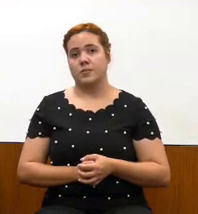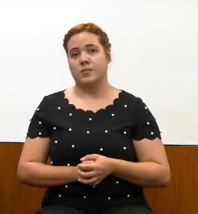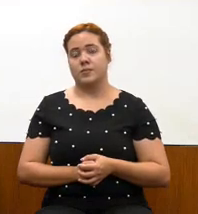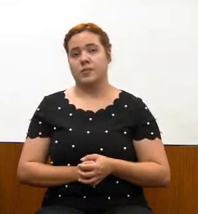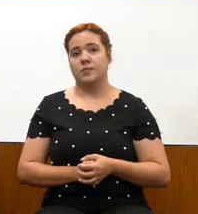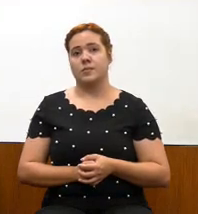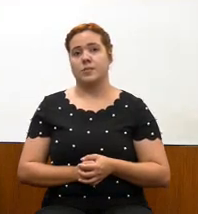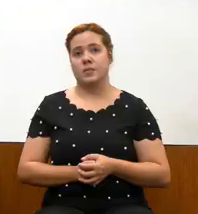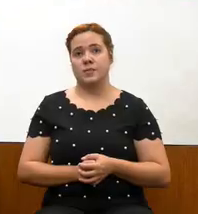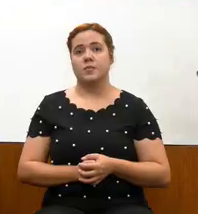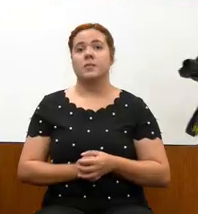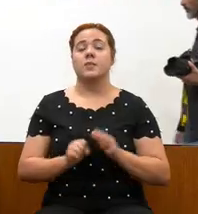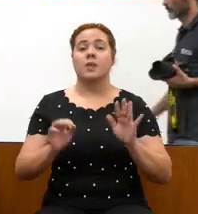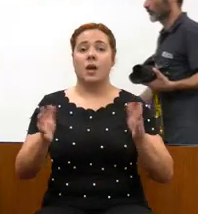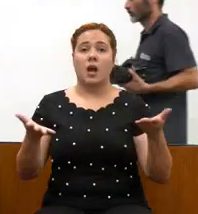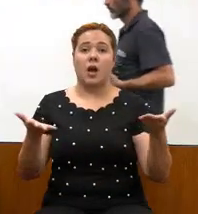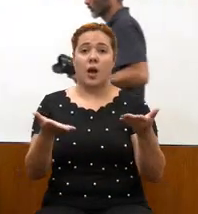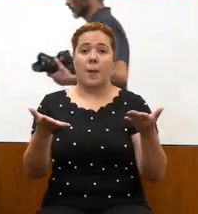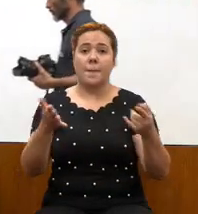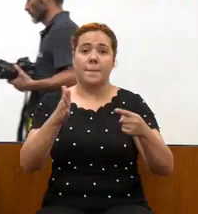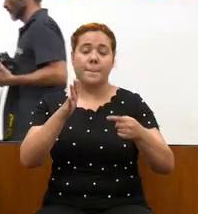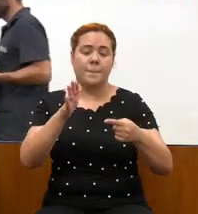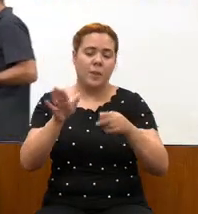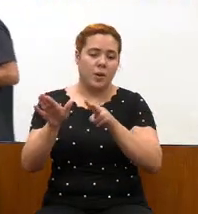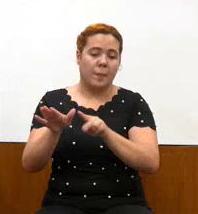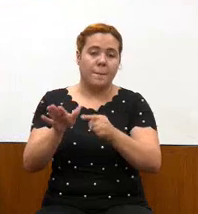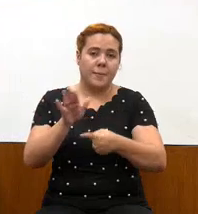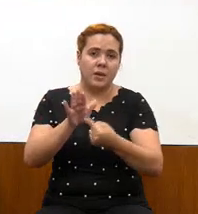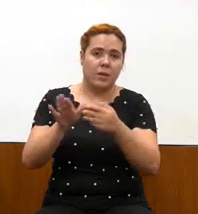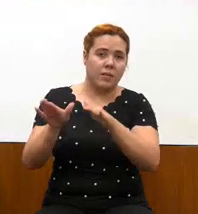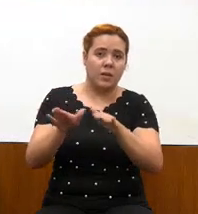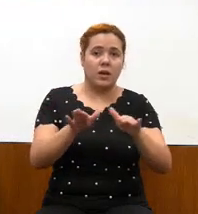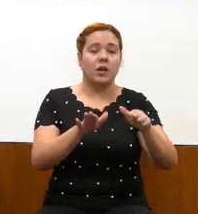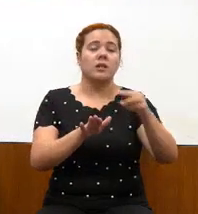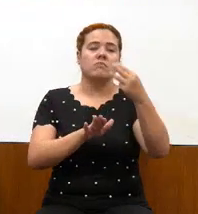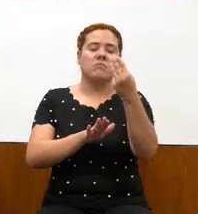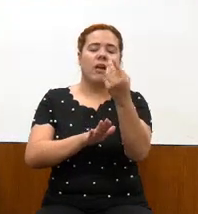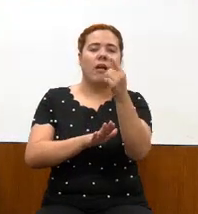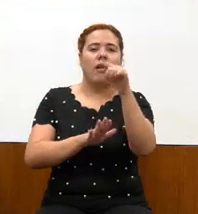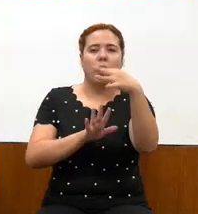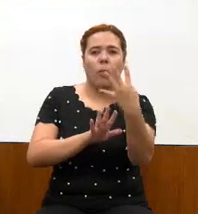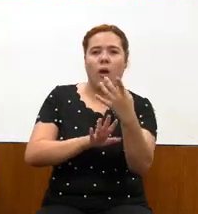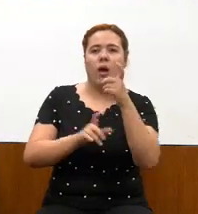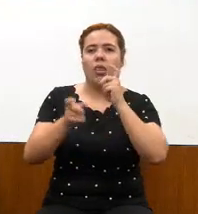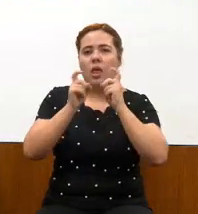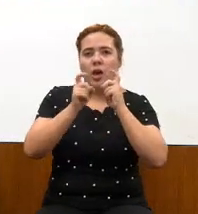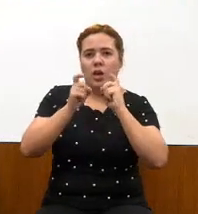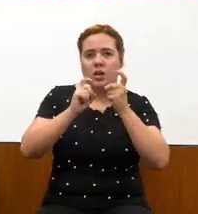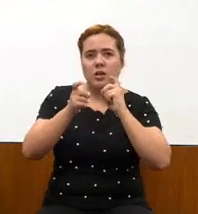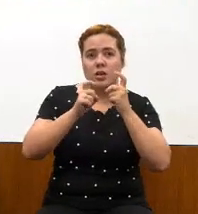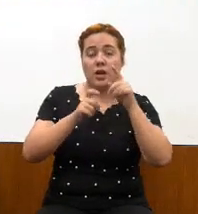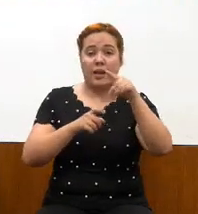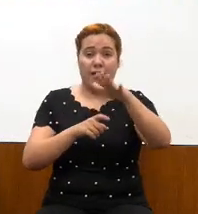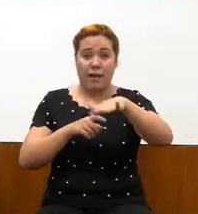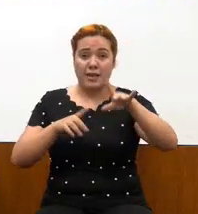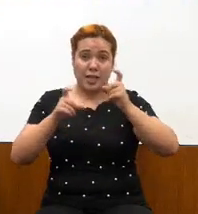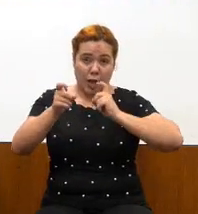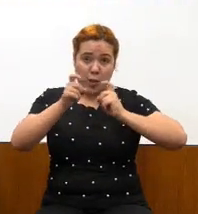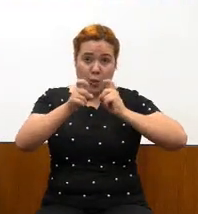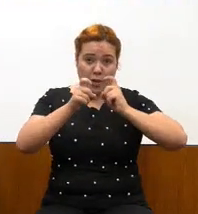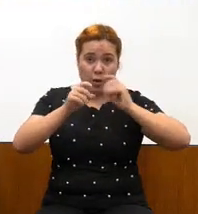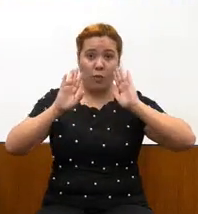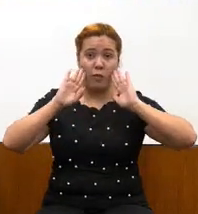Passa-se a primeira fase da terceira parte da reunião, que compreende a audiência pública. Essa audiência tem a finalidade de debater as políticas